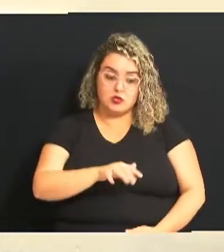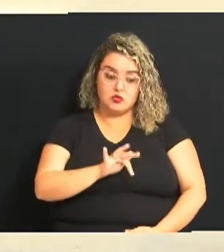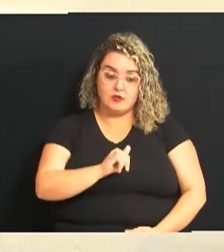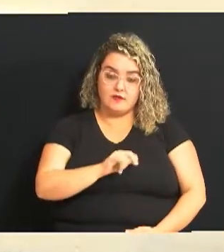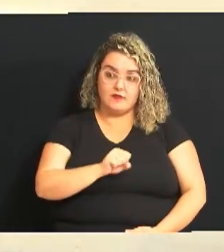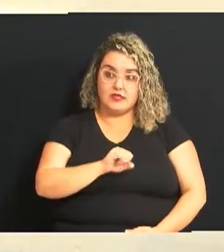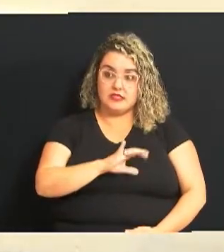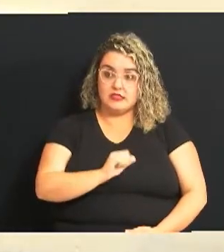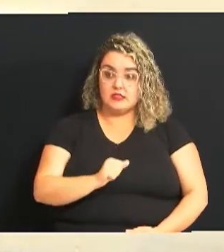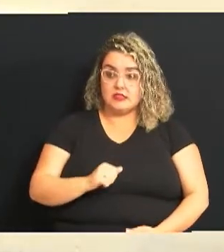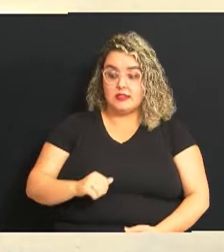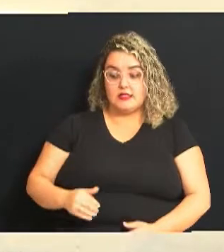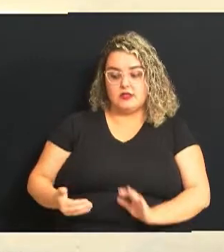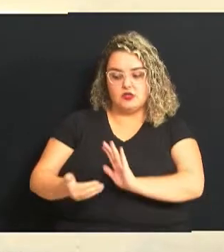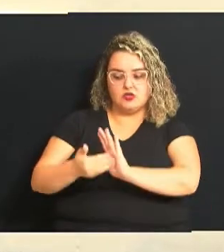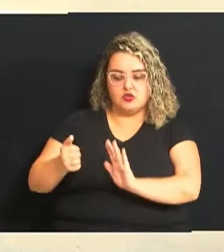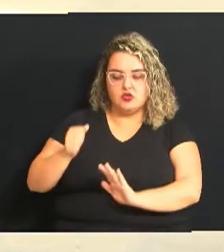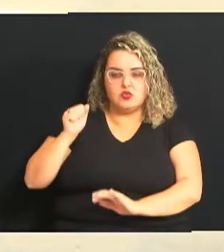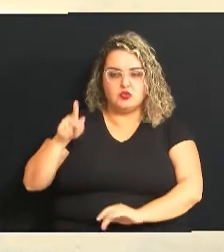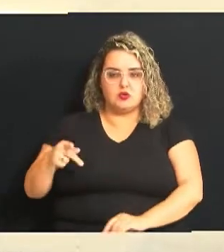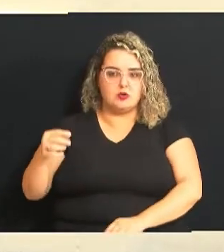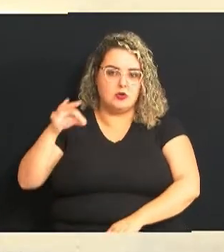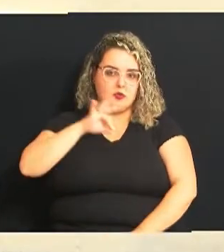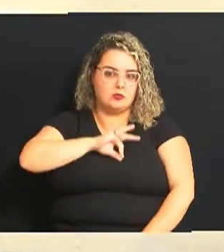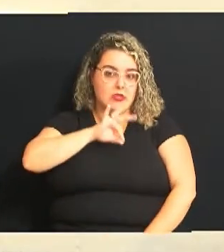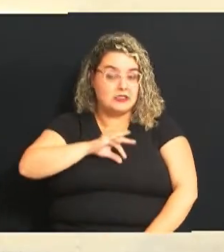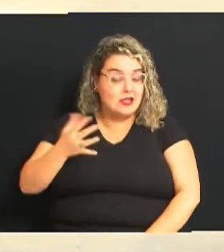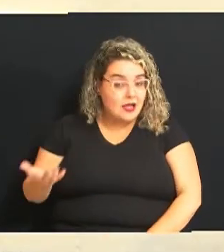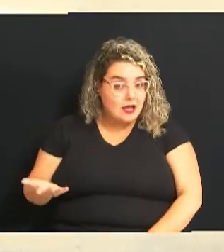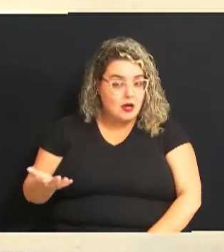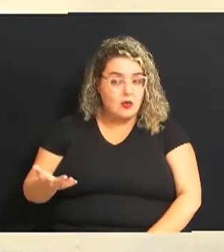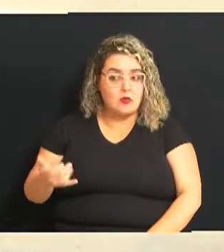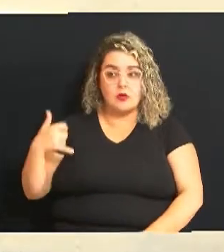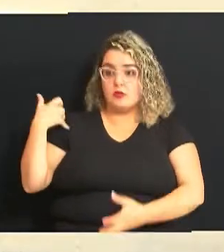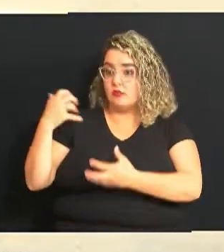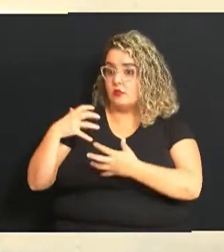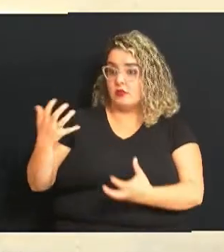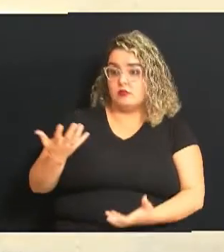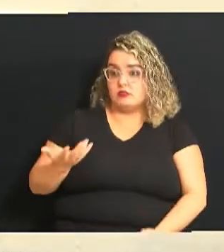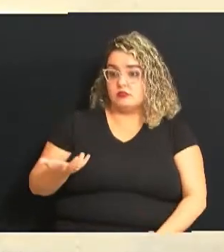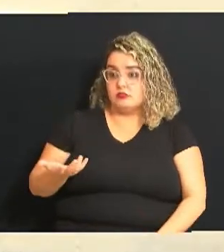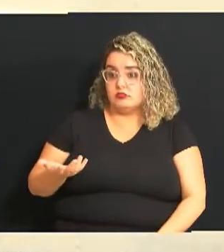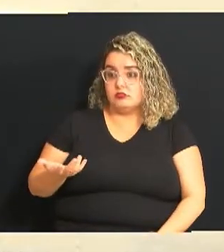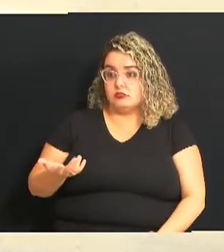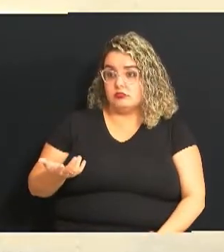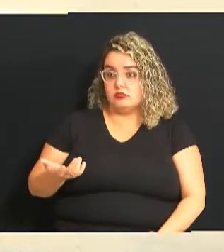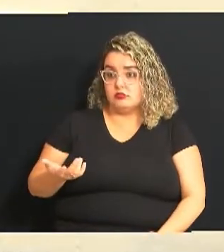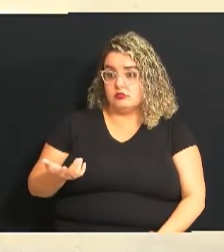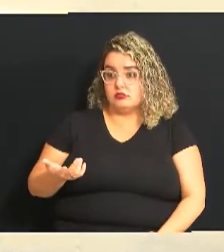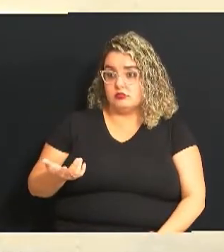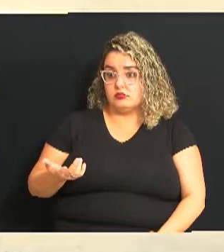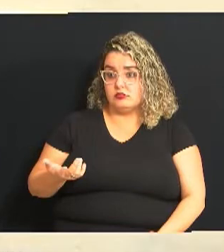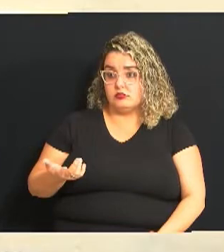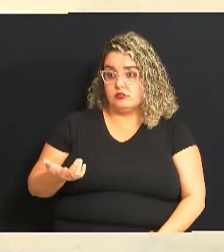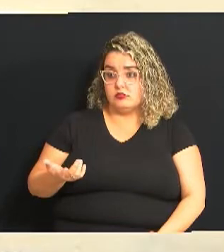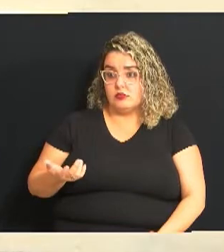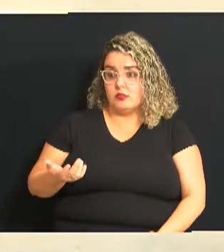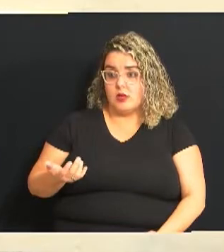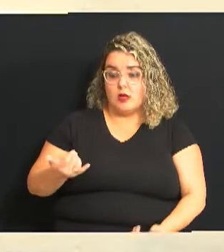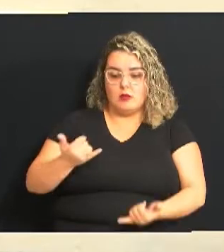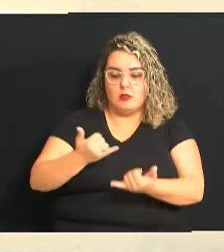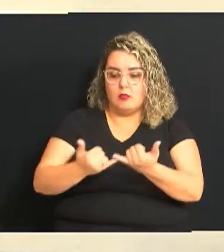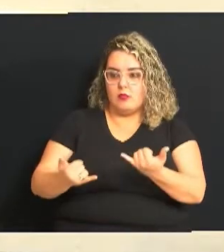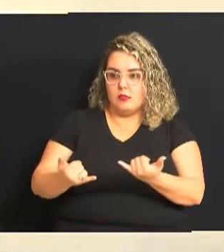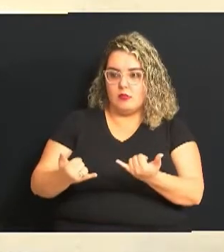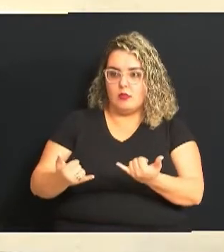você pega casos em que o idoso, ele praticamente, boa parte